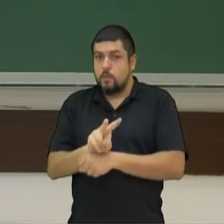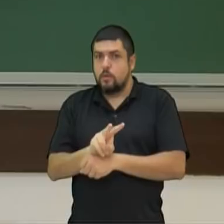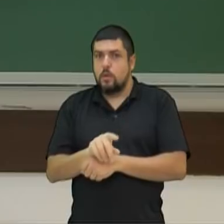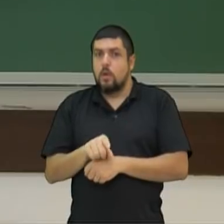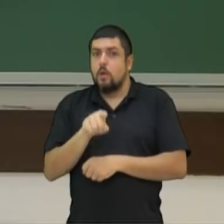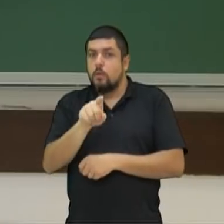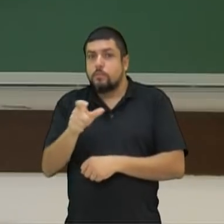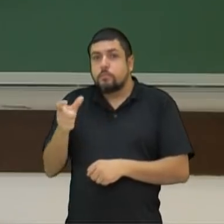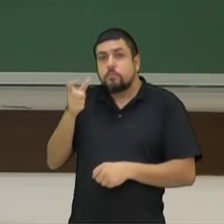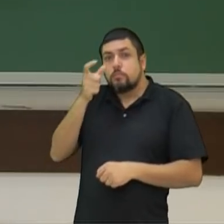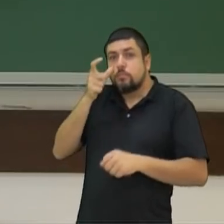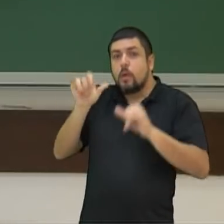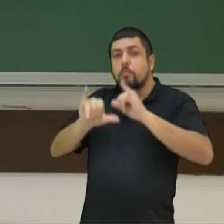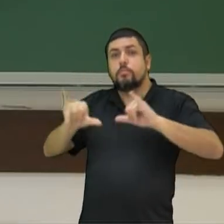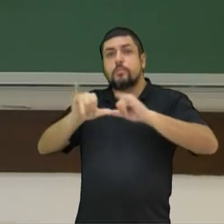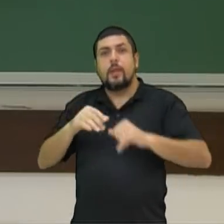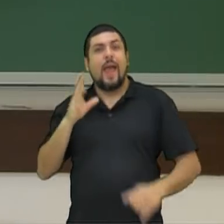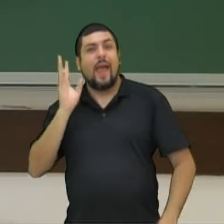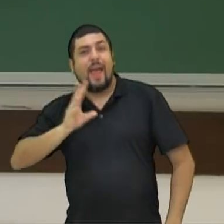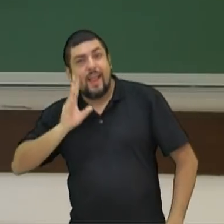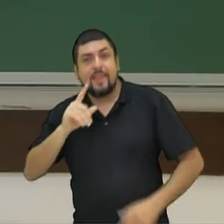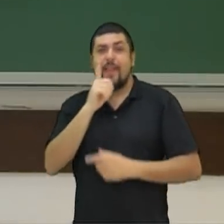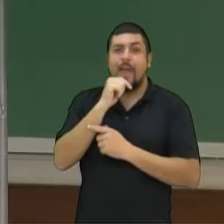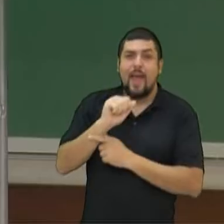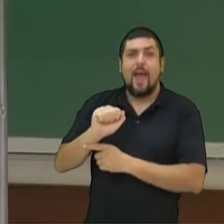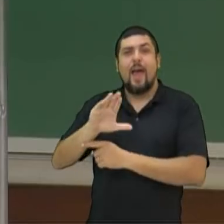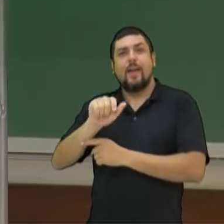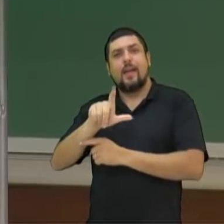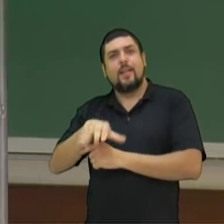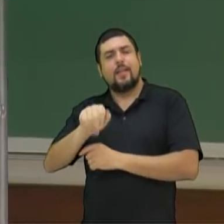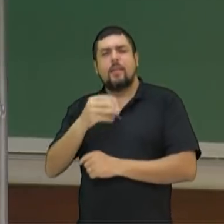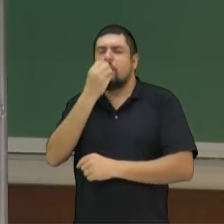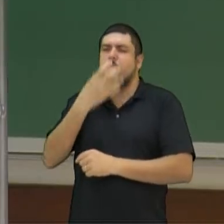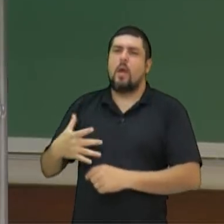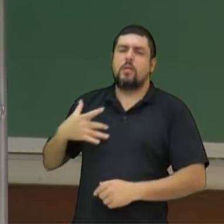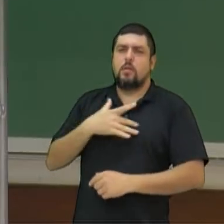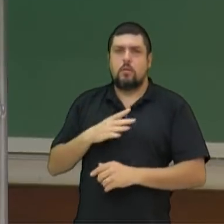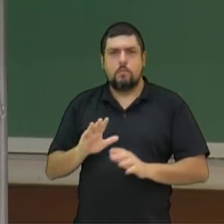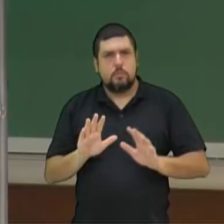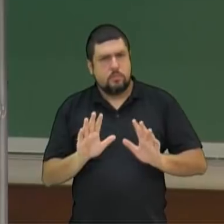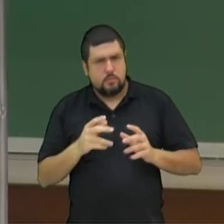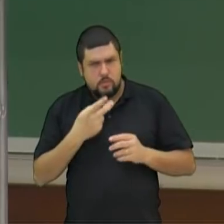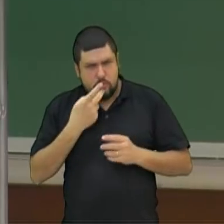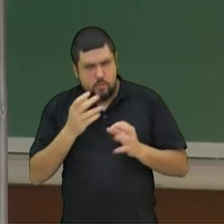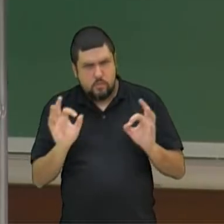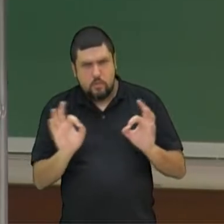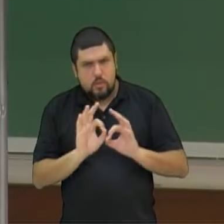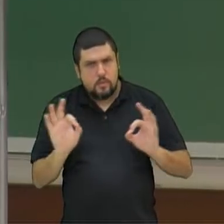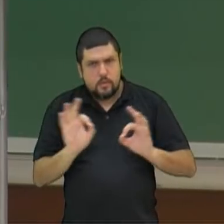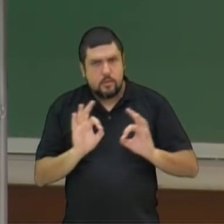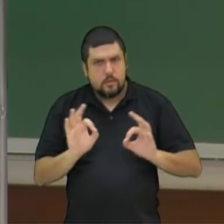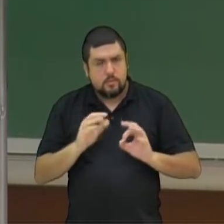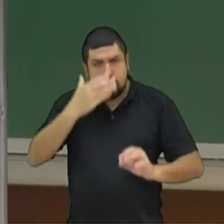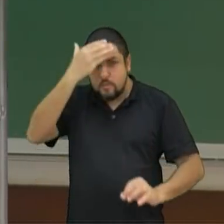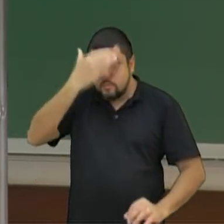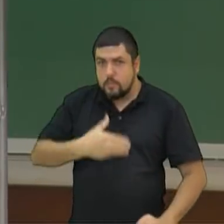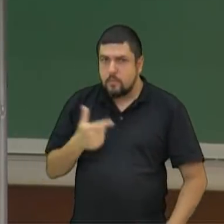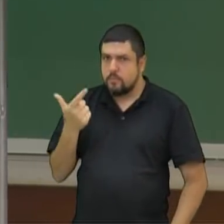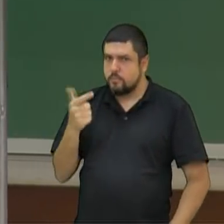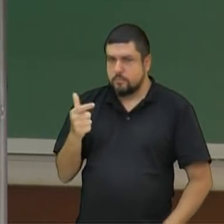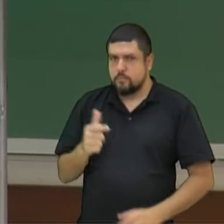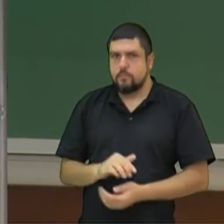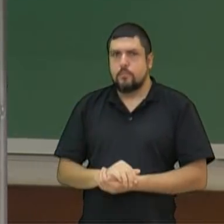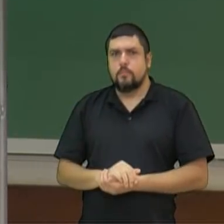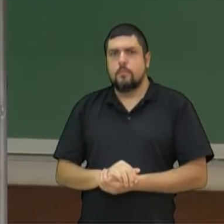uma propaganda, uau, que legal, é alcalina, vou comprar, é mais saudável. Ninguém disse isso. Não há provas disso. Como é que